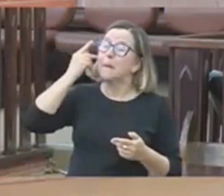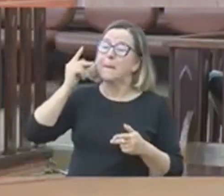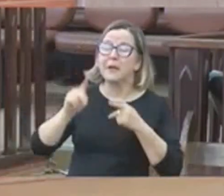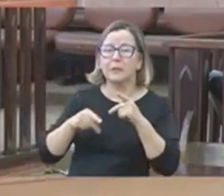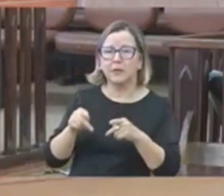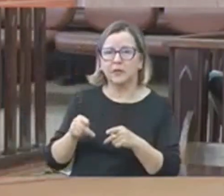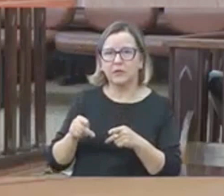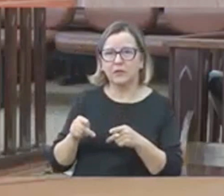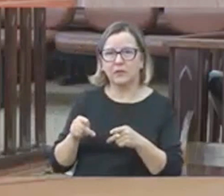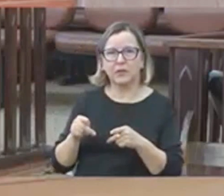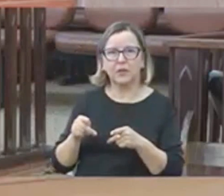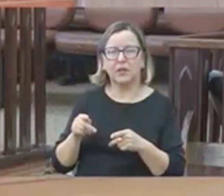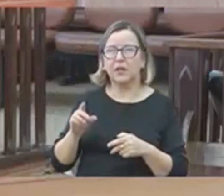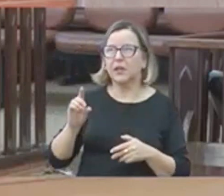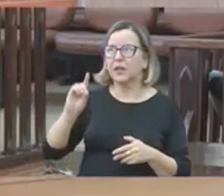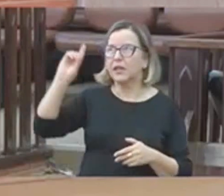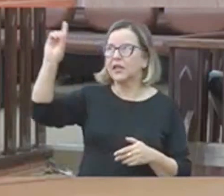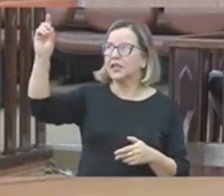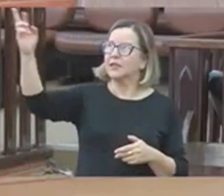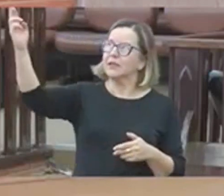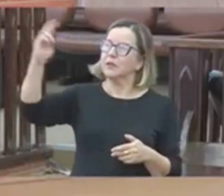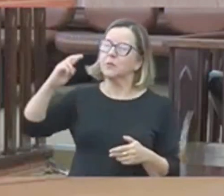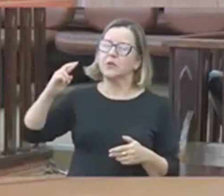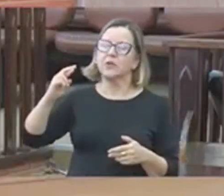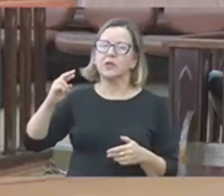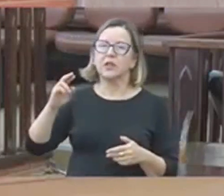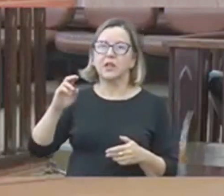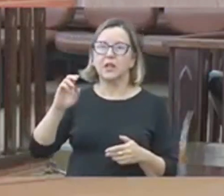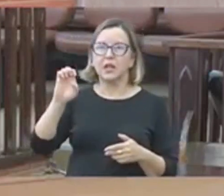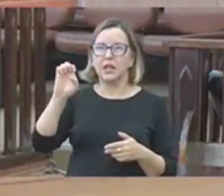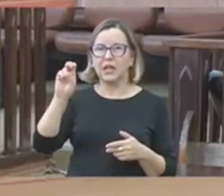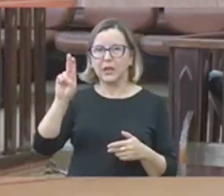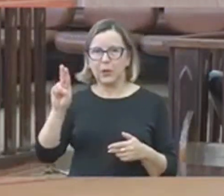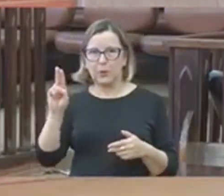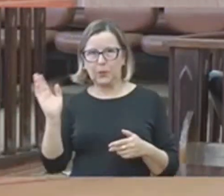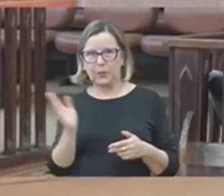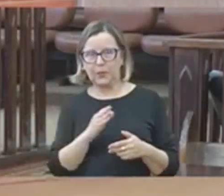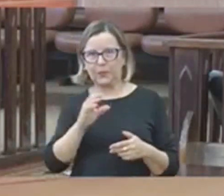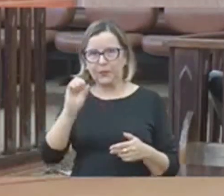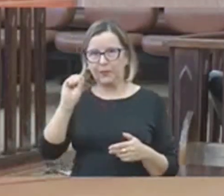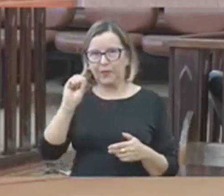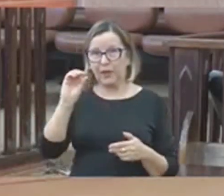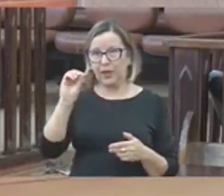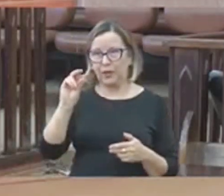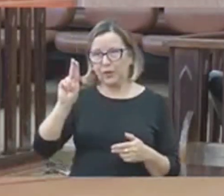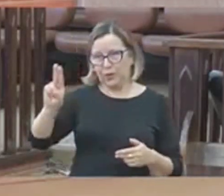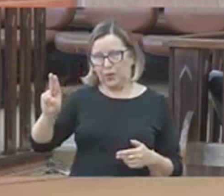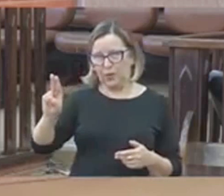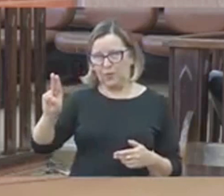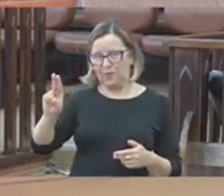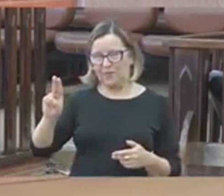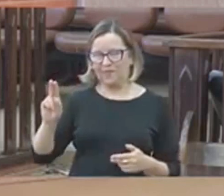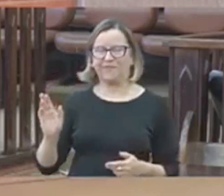sempre e sempre. E para o homem pensar que Deus em sua